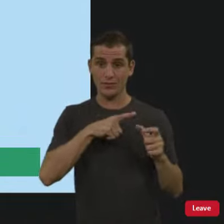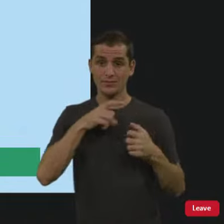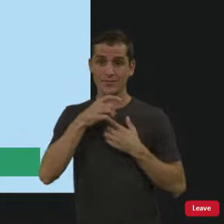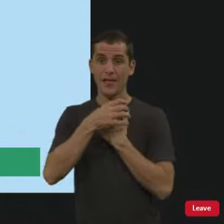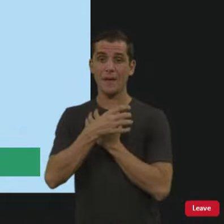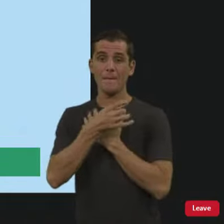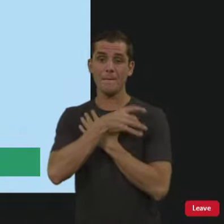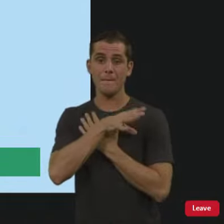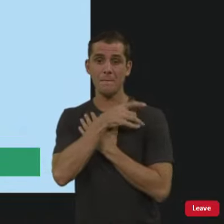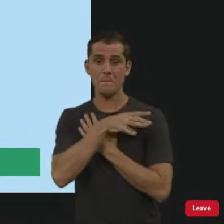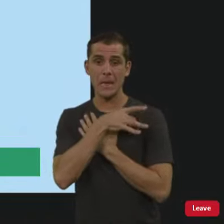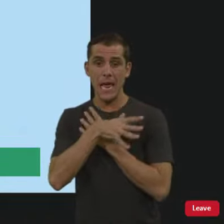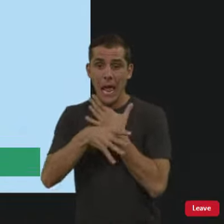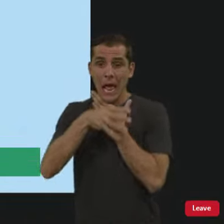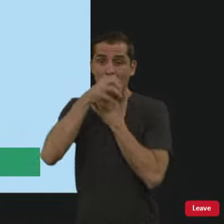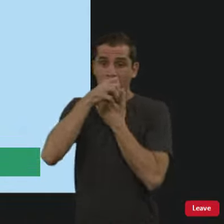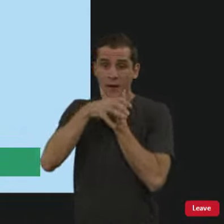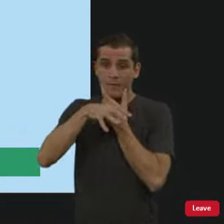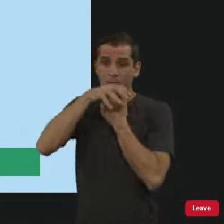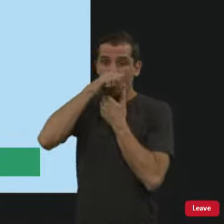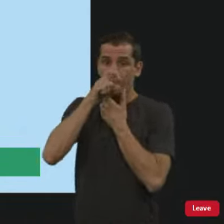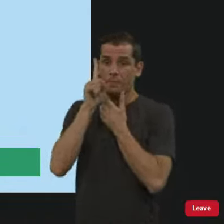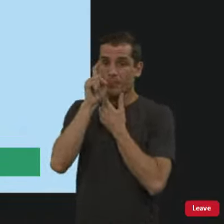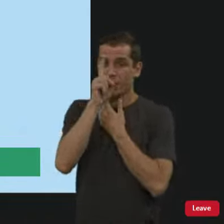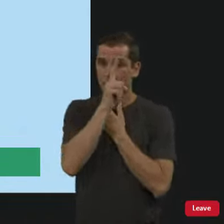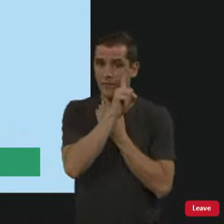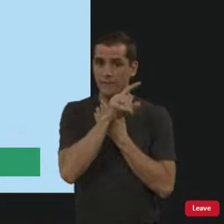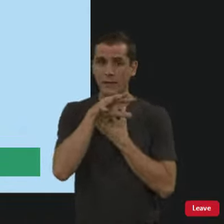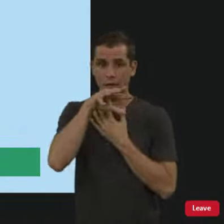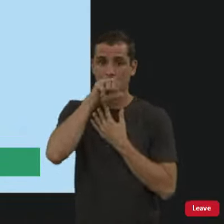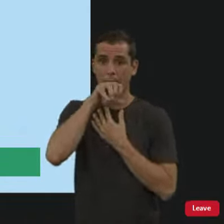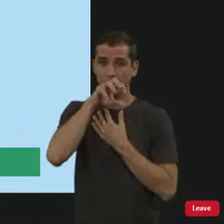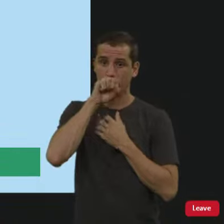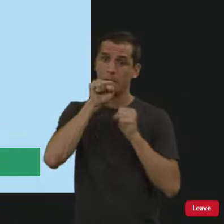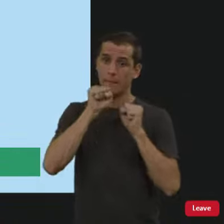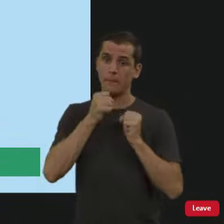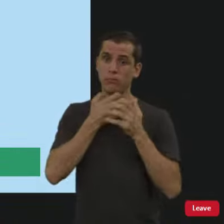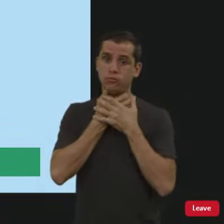complicação, né, porque é algo que pode acontecer de forma